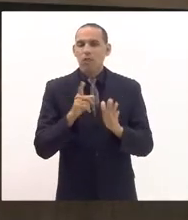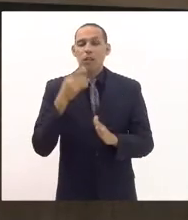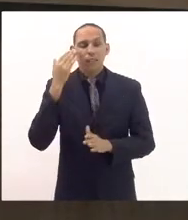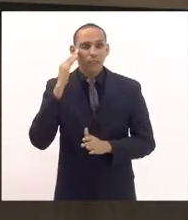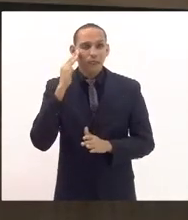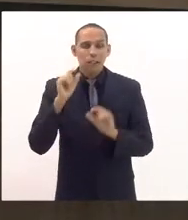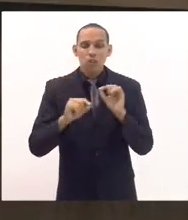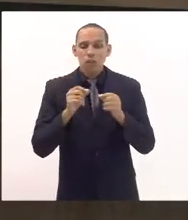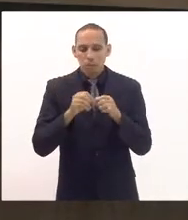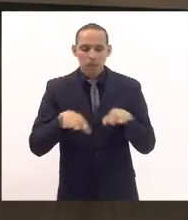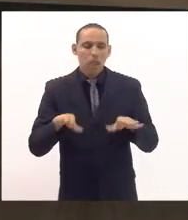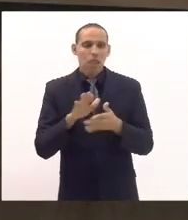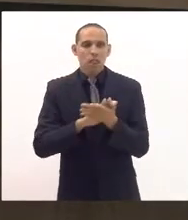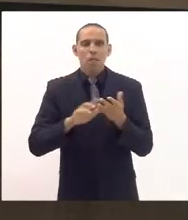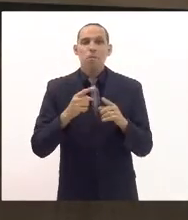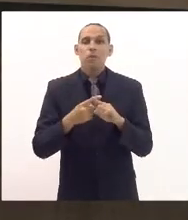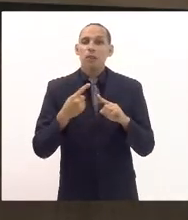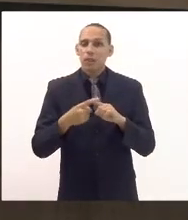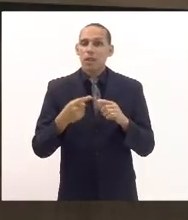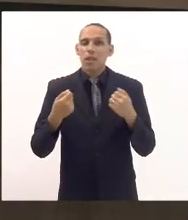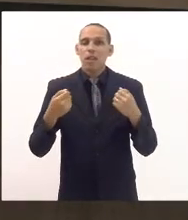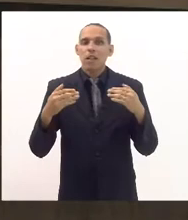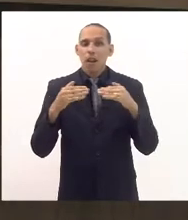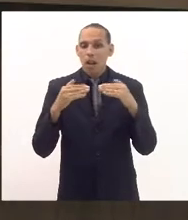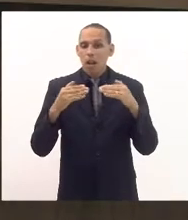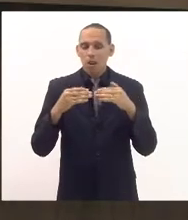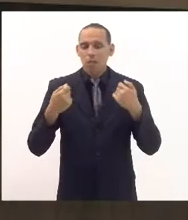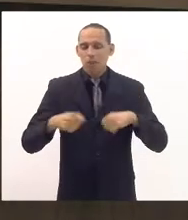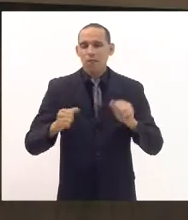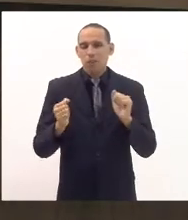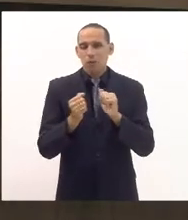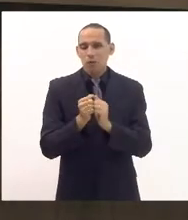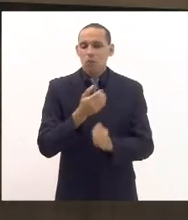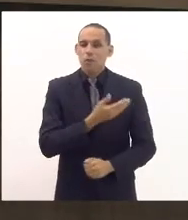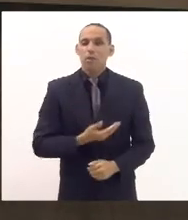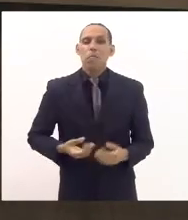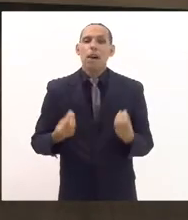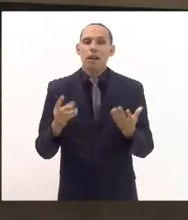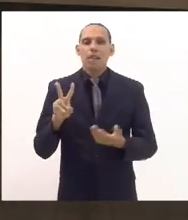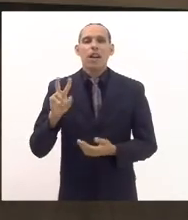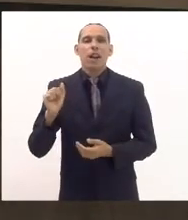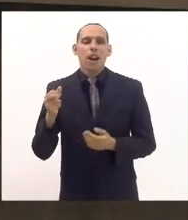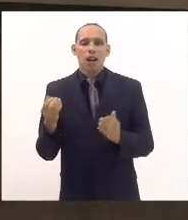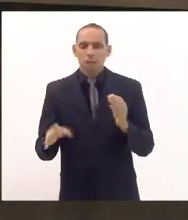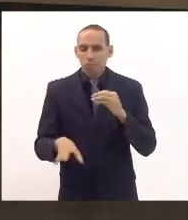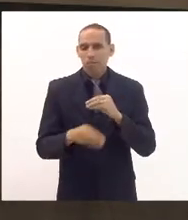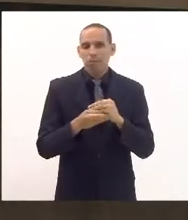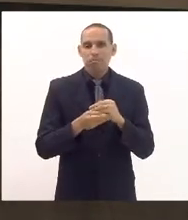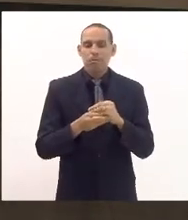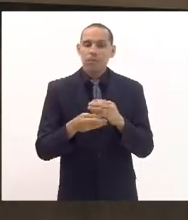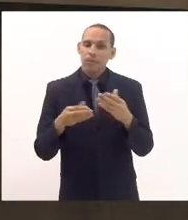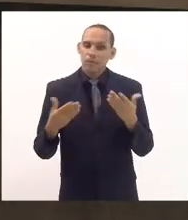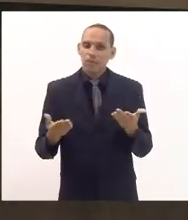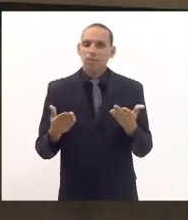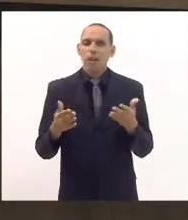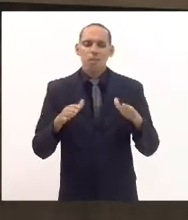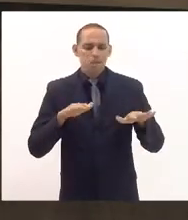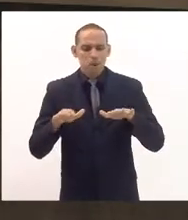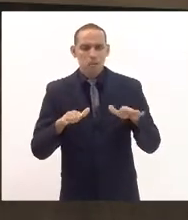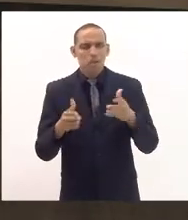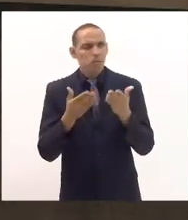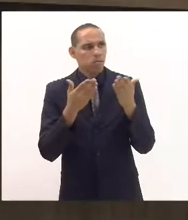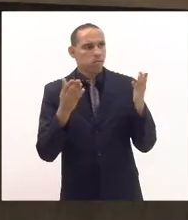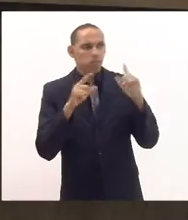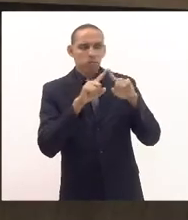que não prejudicam o que a gente precisa de um acordo com o governo pra a alimentação seja implementado então é com a mobilização